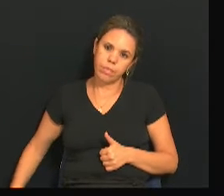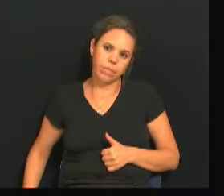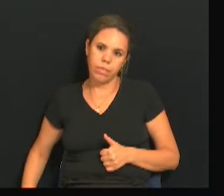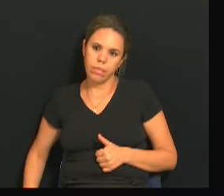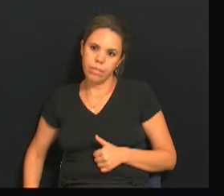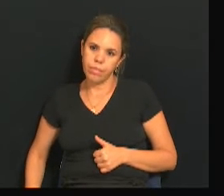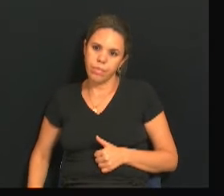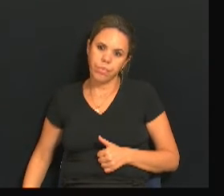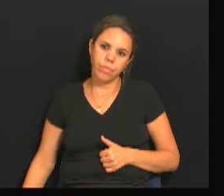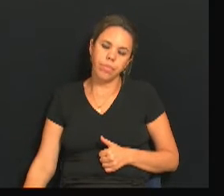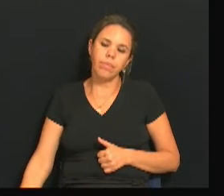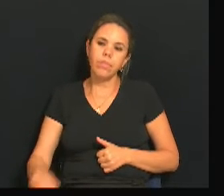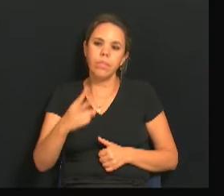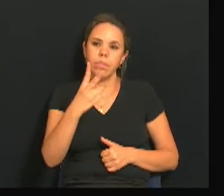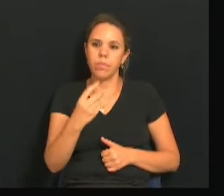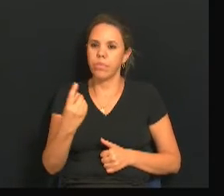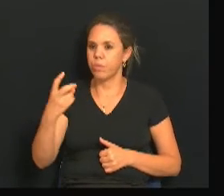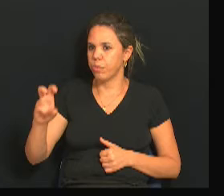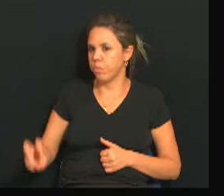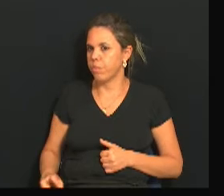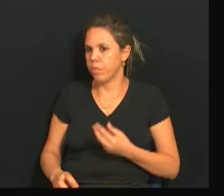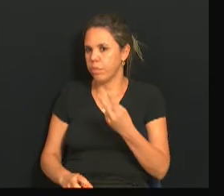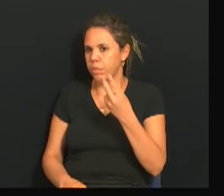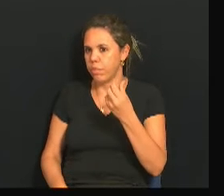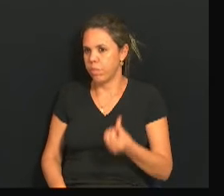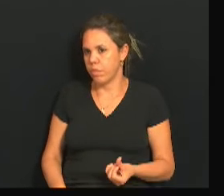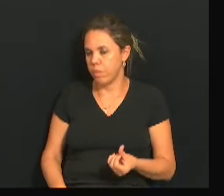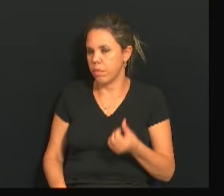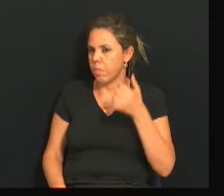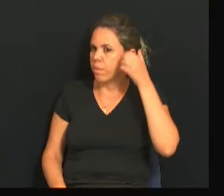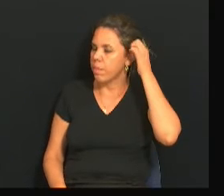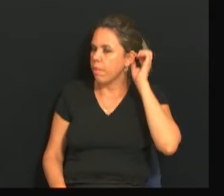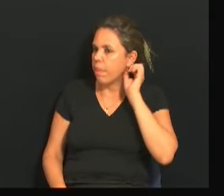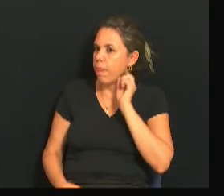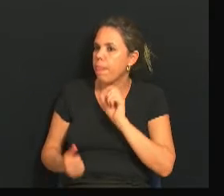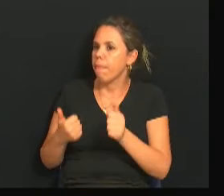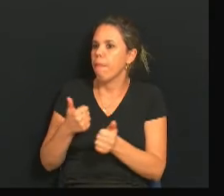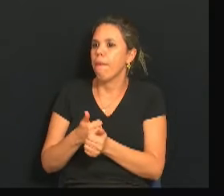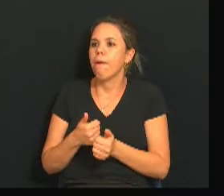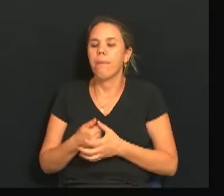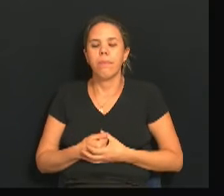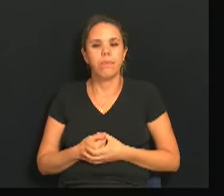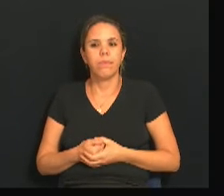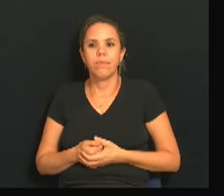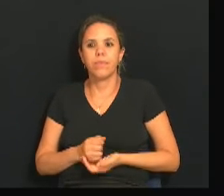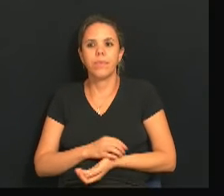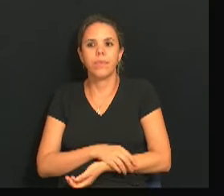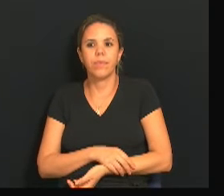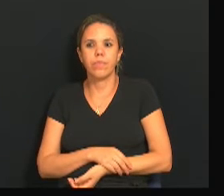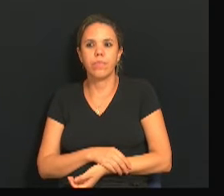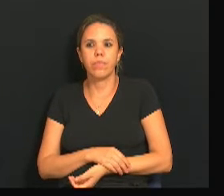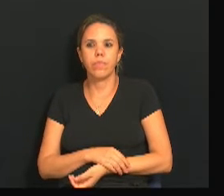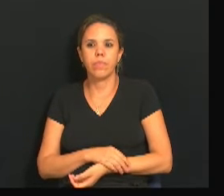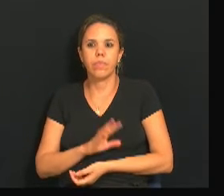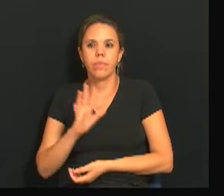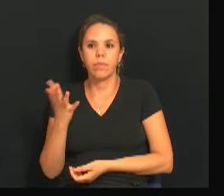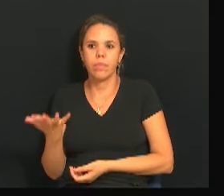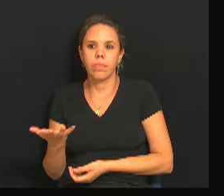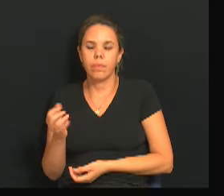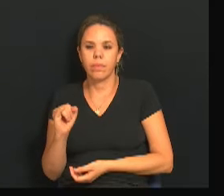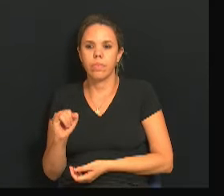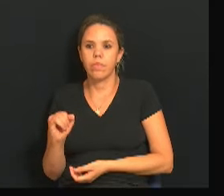de 2015, 2016, 2017 aproximadamente, corria-se o risco, se levar